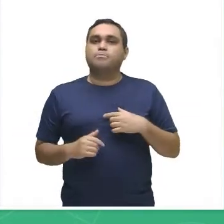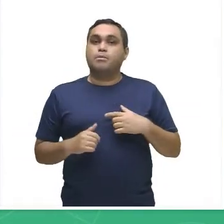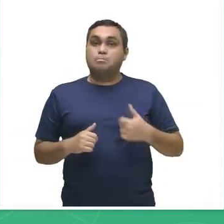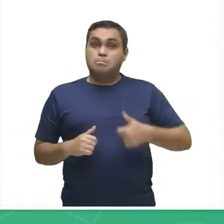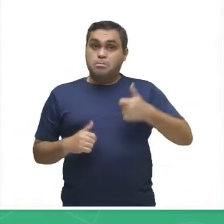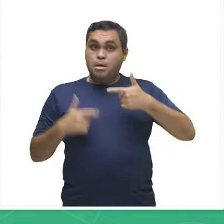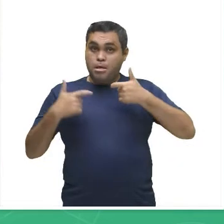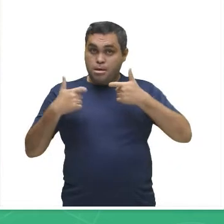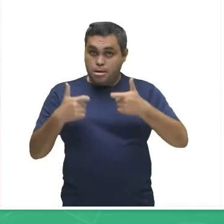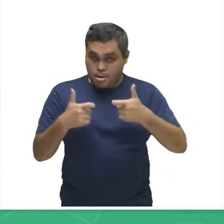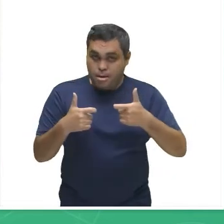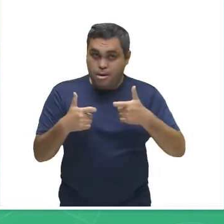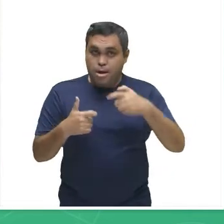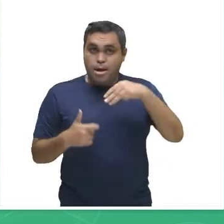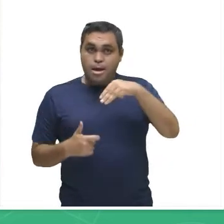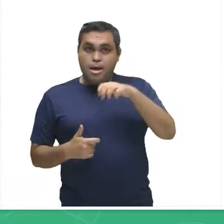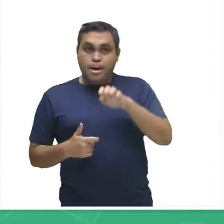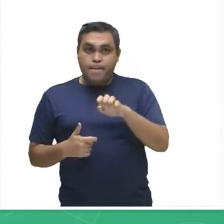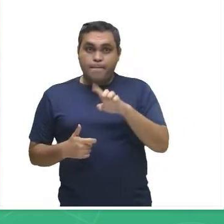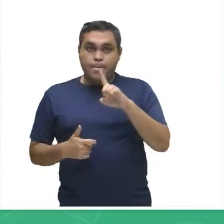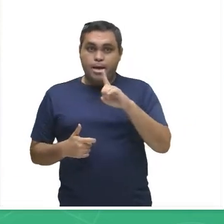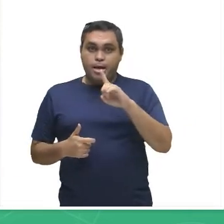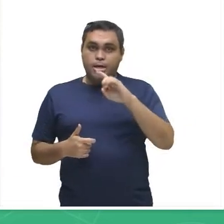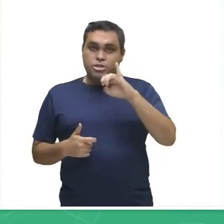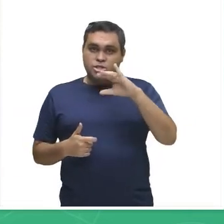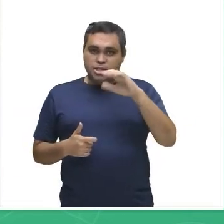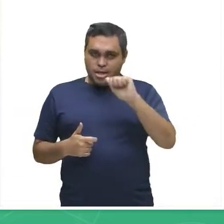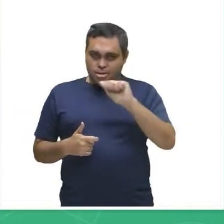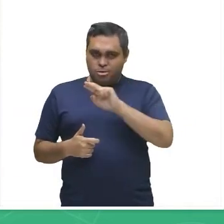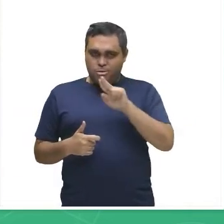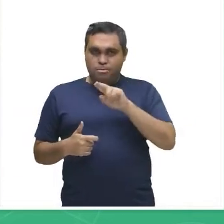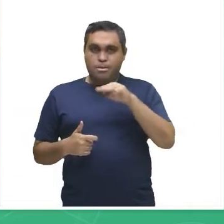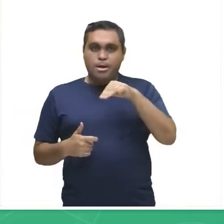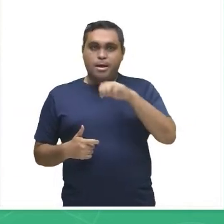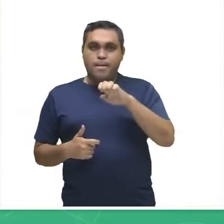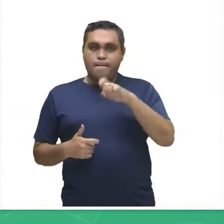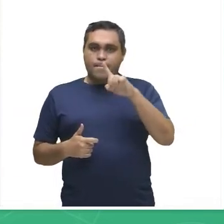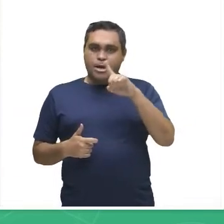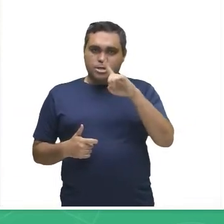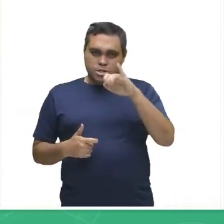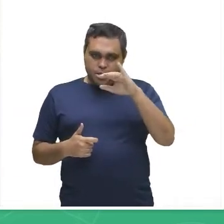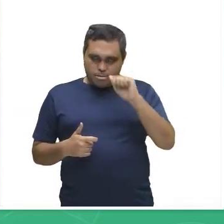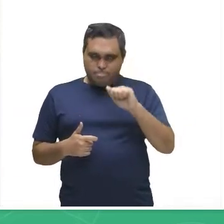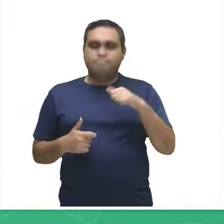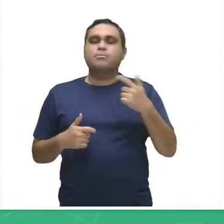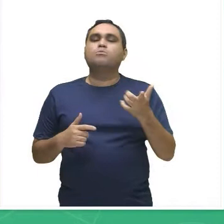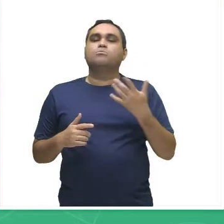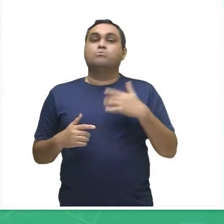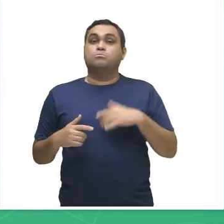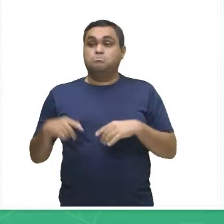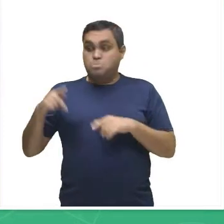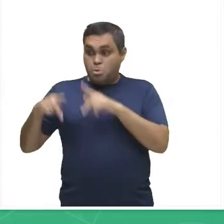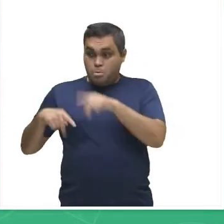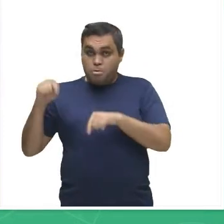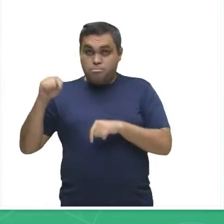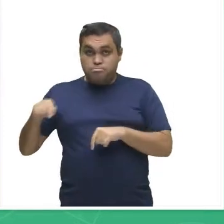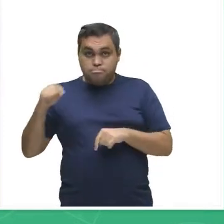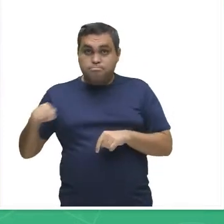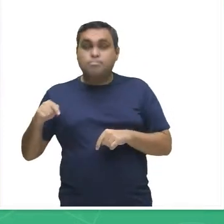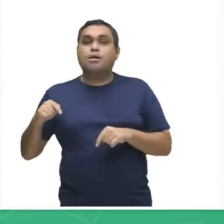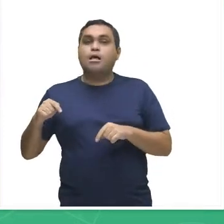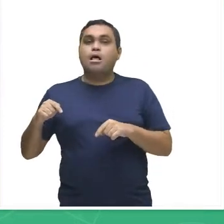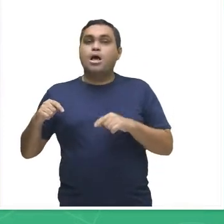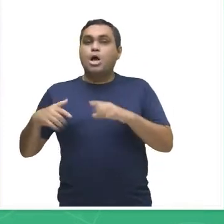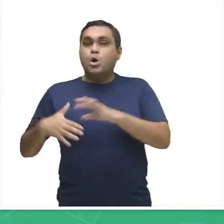aqui, ocorrida entre 496 e 490 a.C., os persas vão ser liderados por